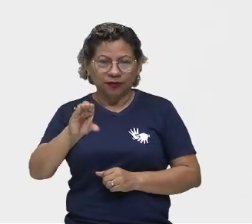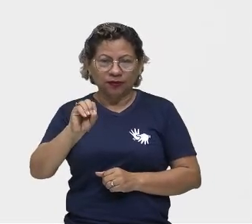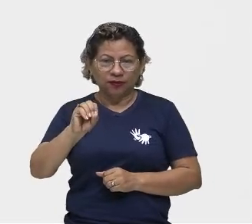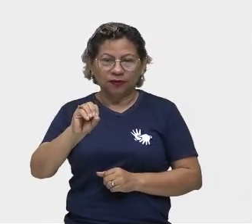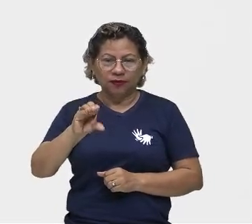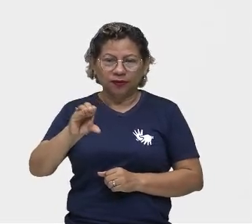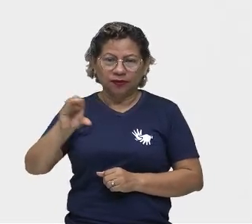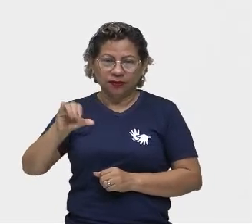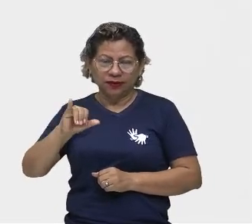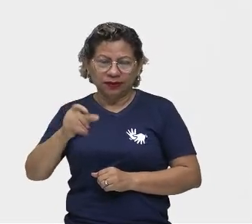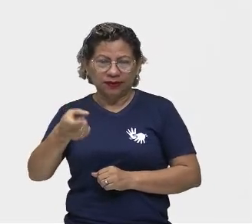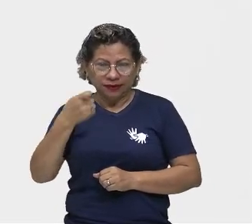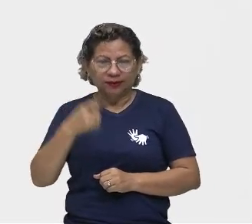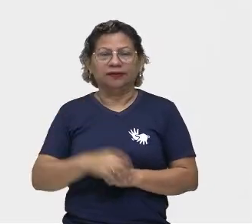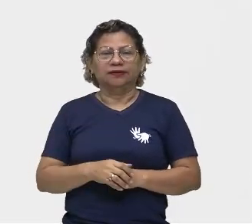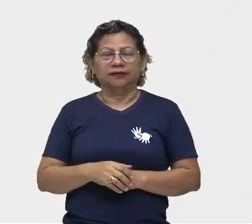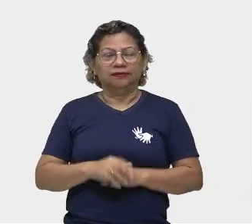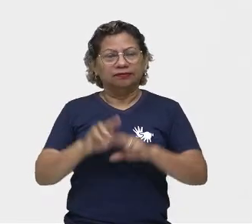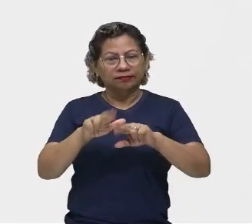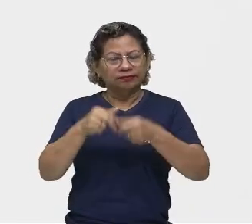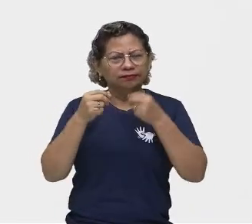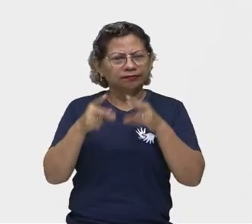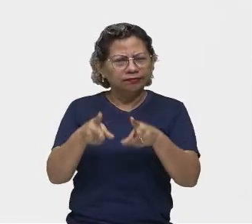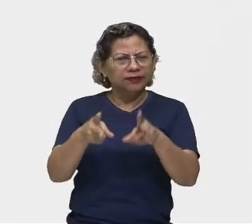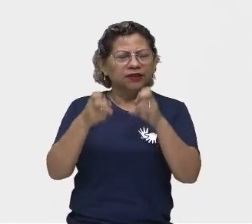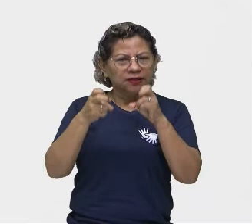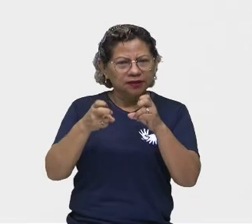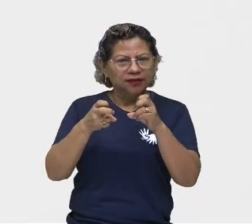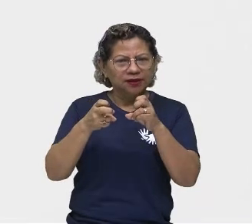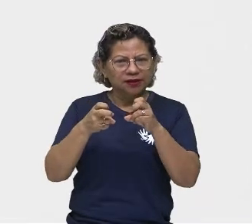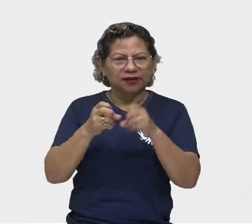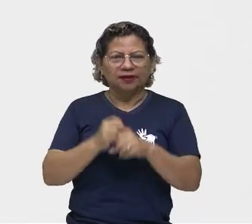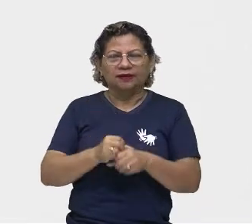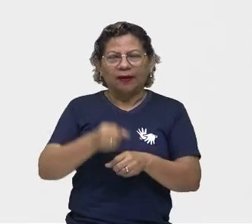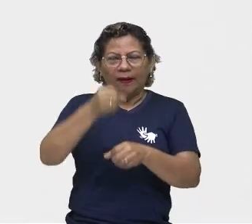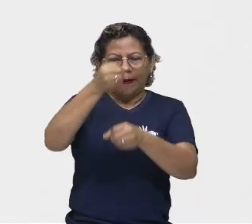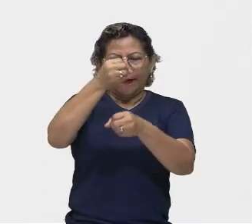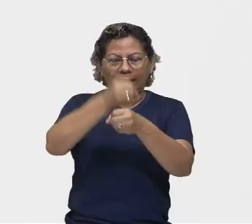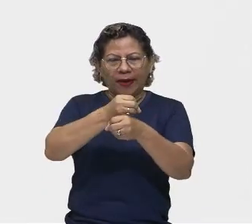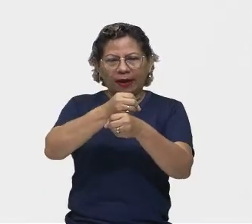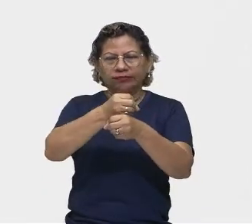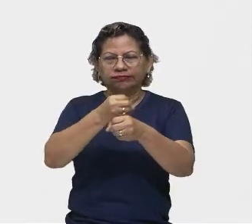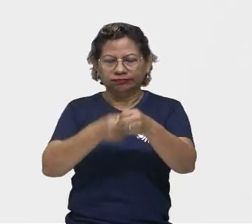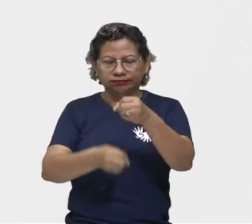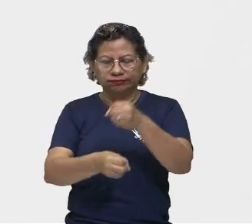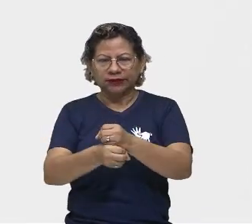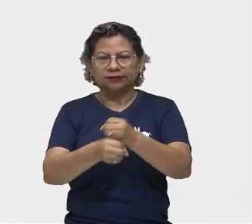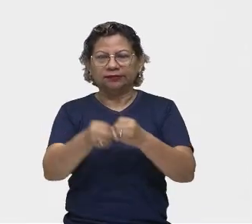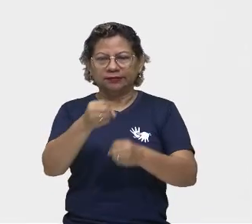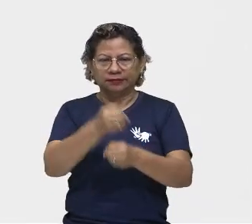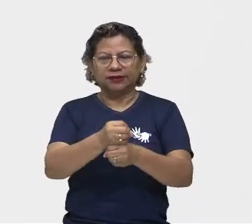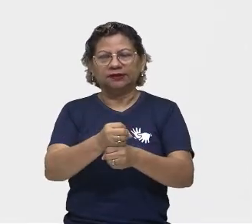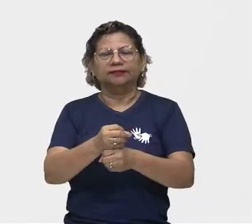vértebras da coluna vertebral cervical torácica lombar sacro e cóccix tá bom E essa imagem